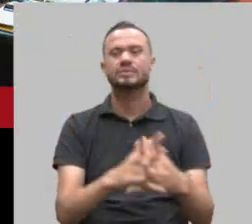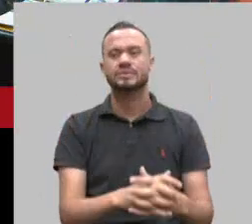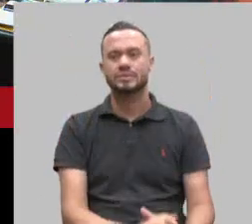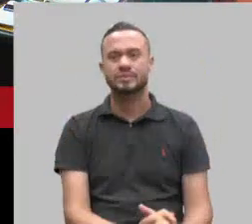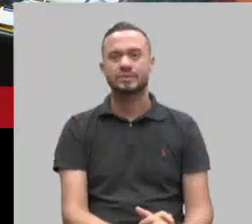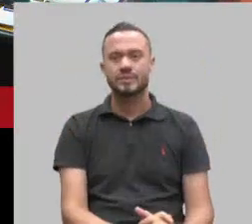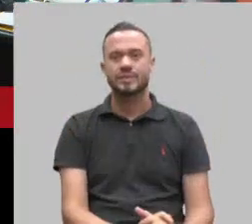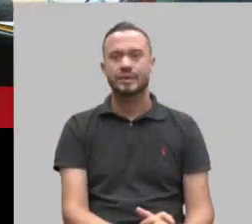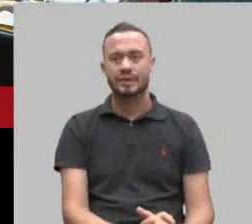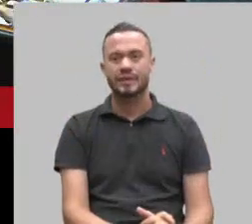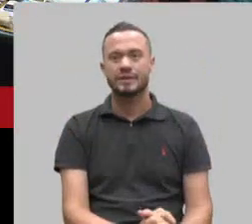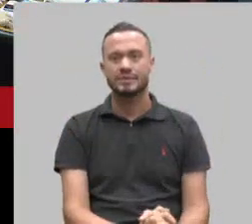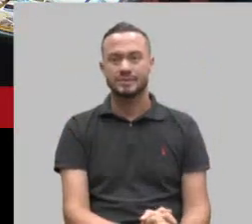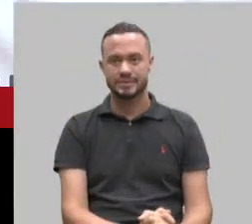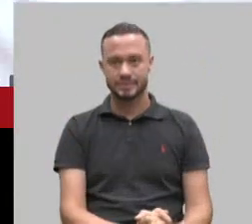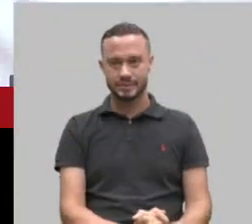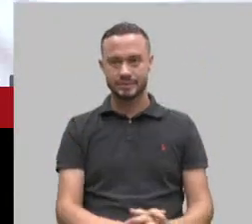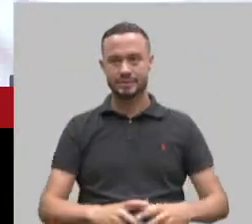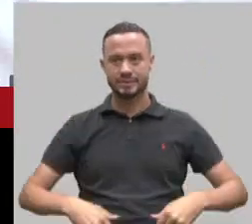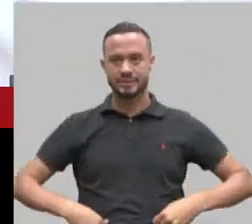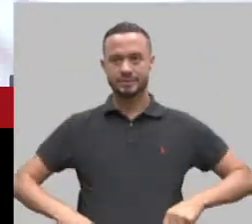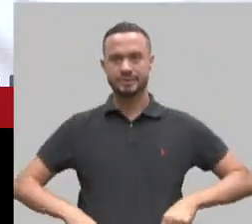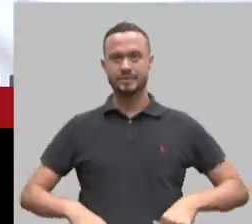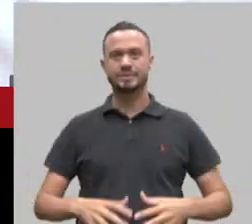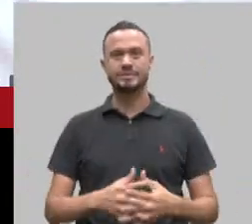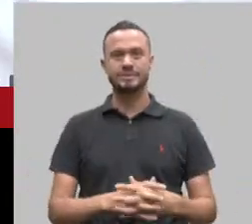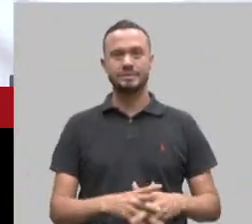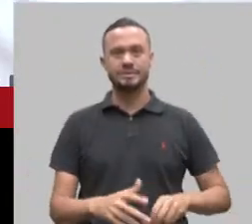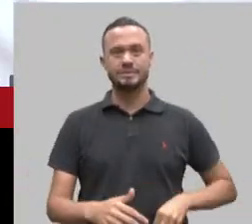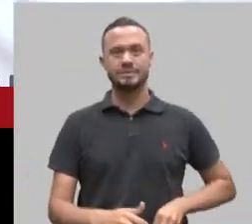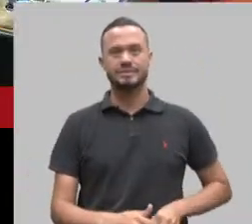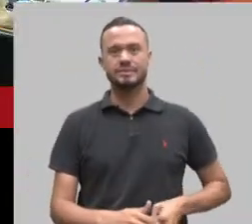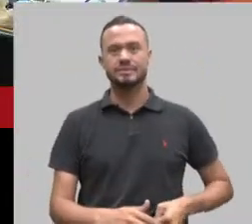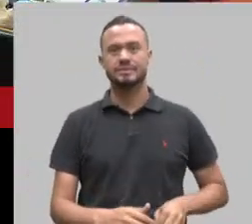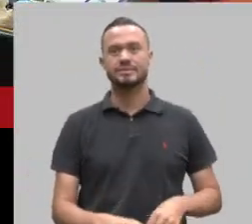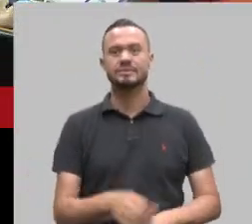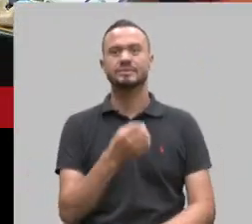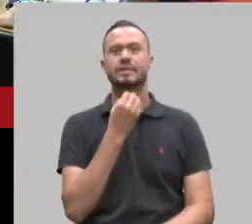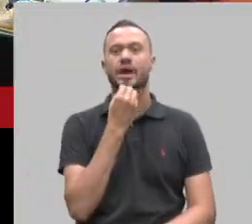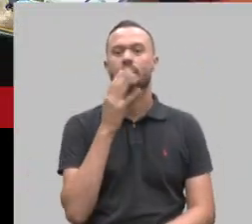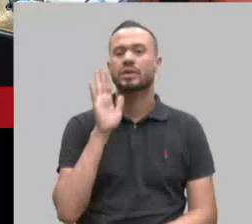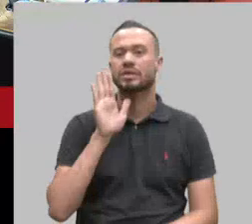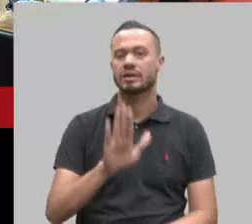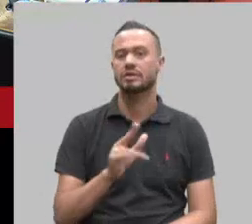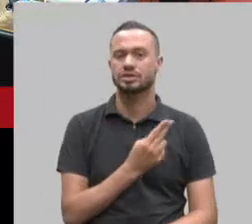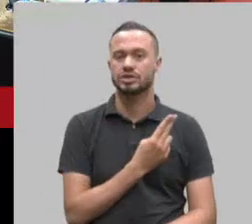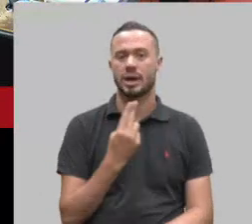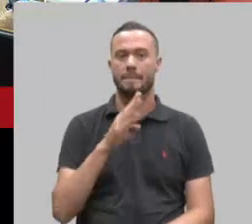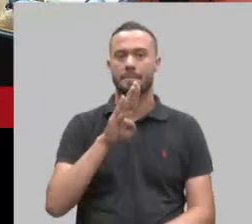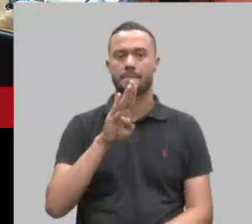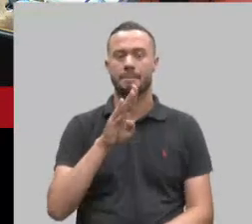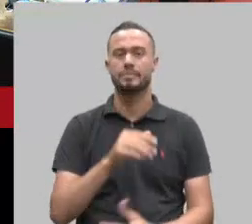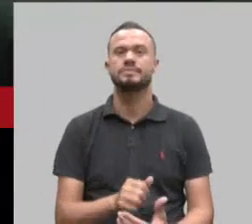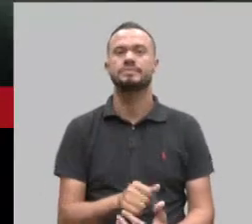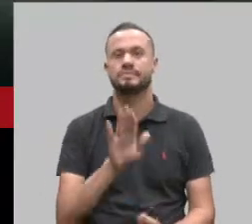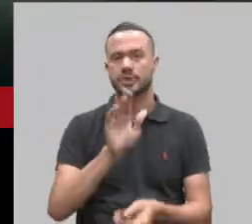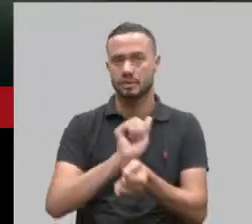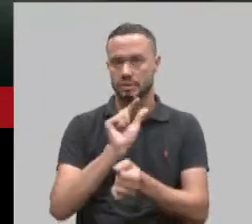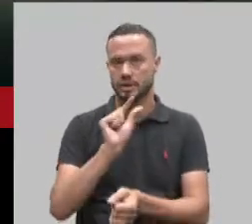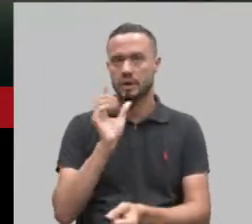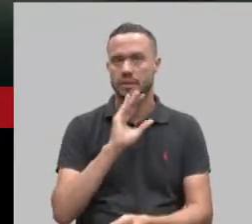oprimidos pode falar e boa tarde eu sou Bianca bitan só Pera aí só um